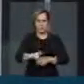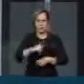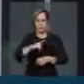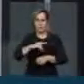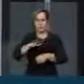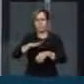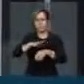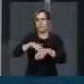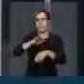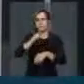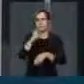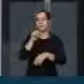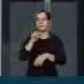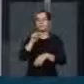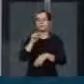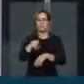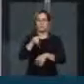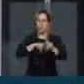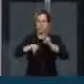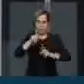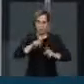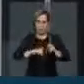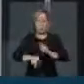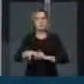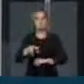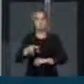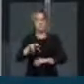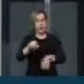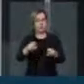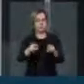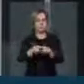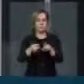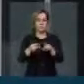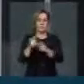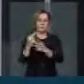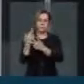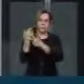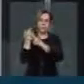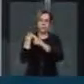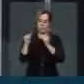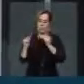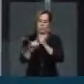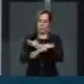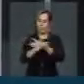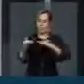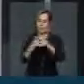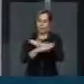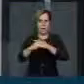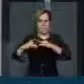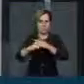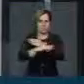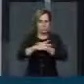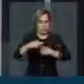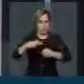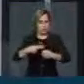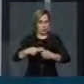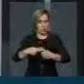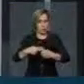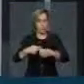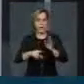votos você vive mil habitantes você responsáveis pela mobilidade urbana pela lei